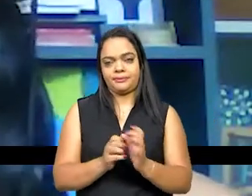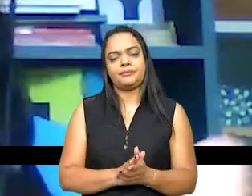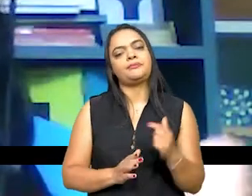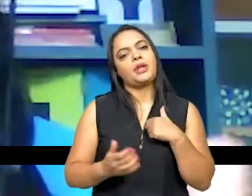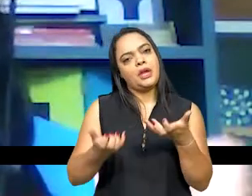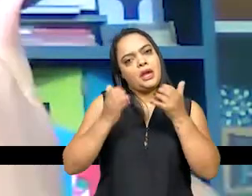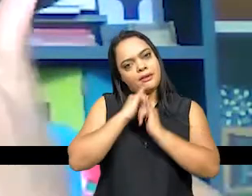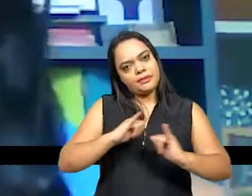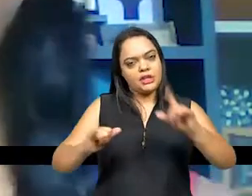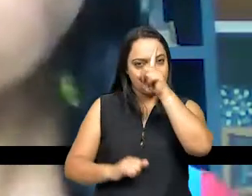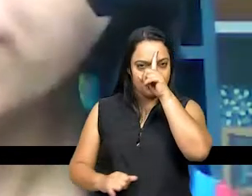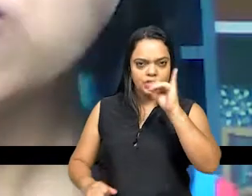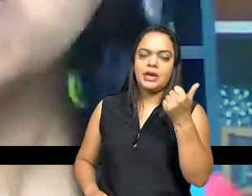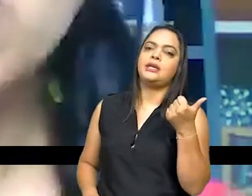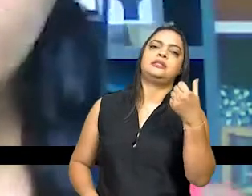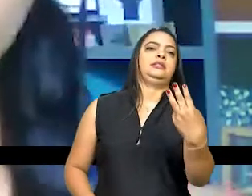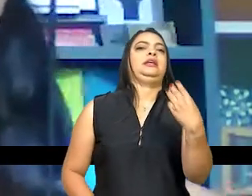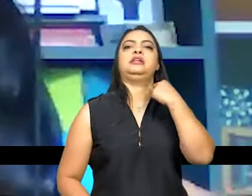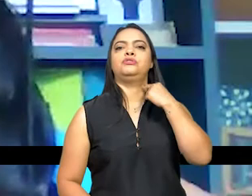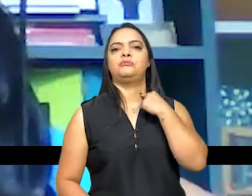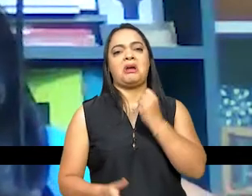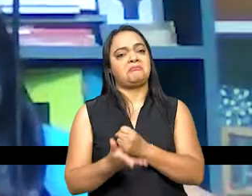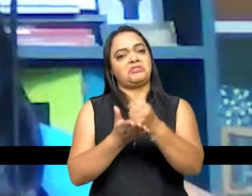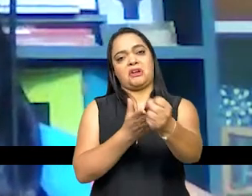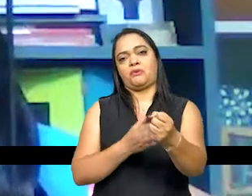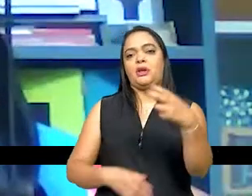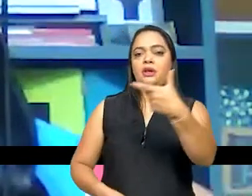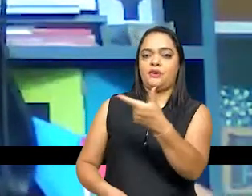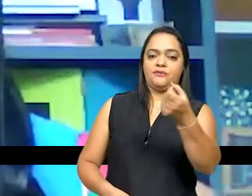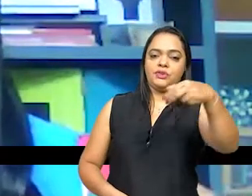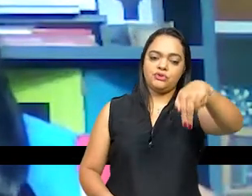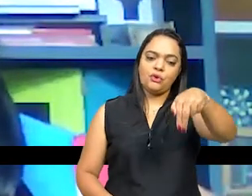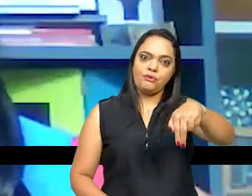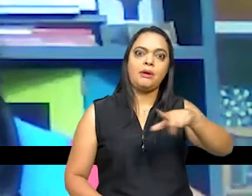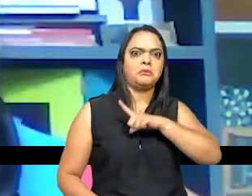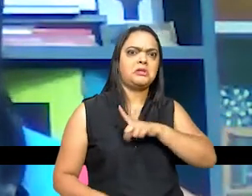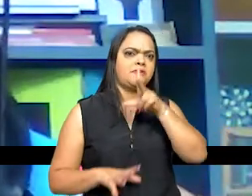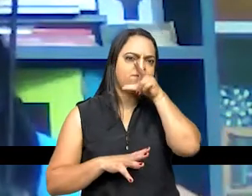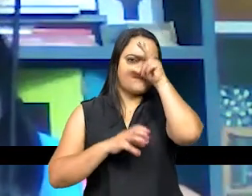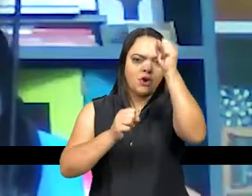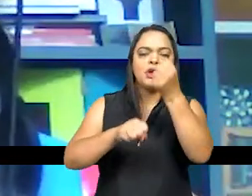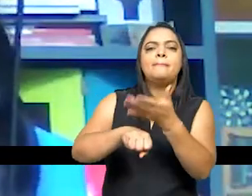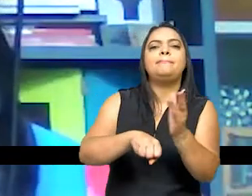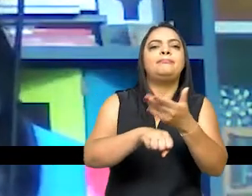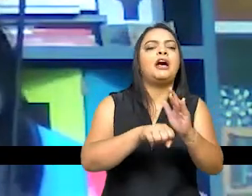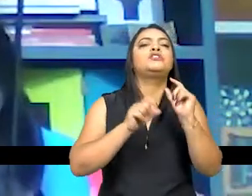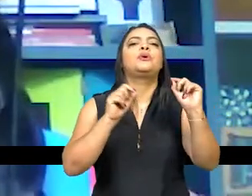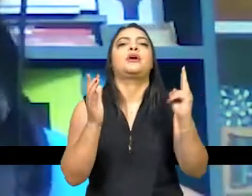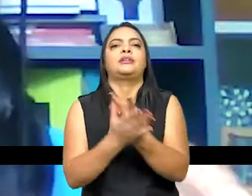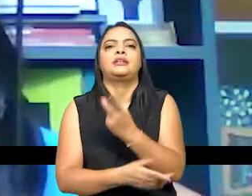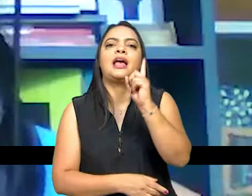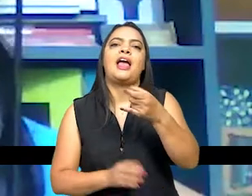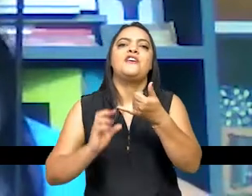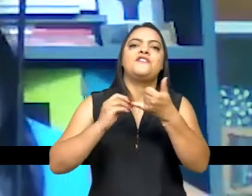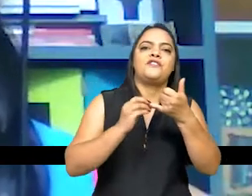Então, assim, o 13 de maio já foi, o 20 de novembro acho que ele tem muita força, e é, por exemplo, uma prática muito comum é a feijoada. As